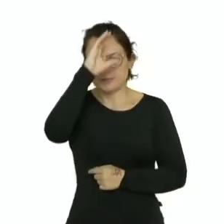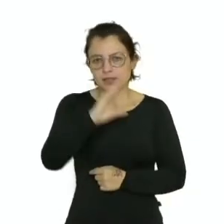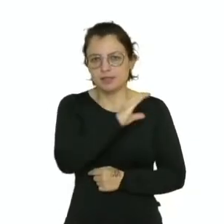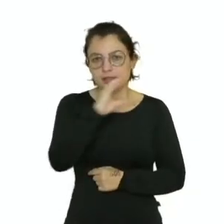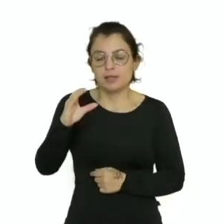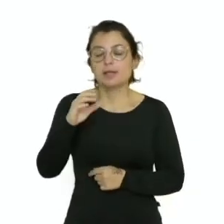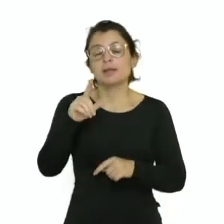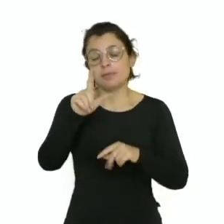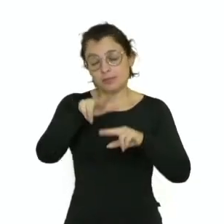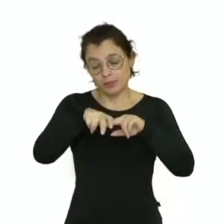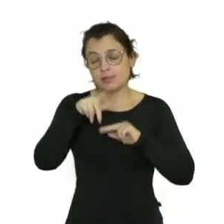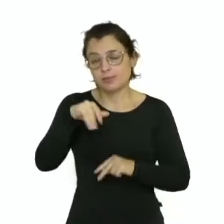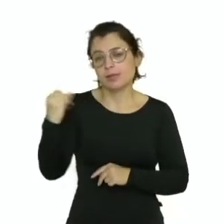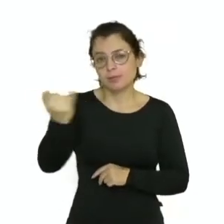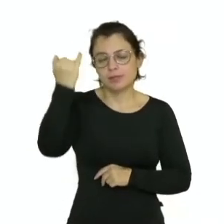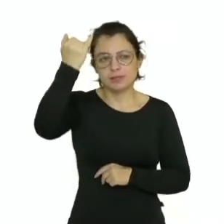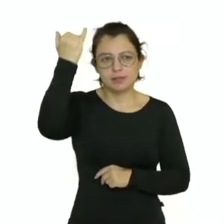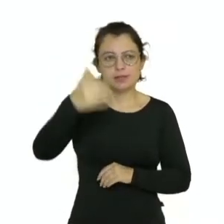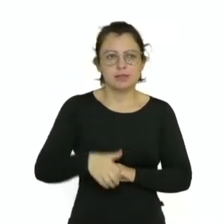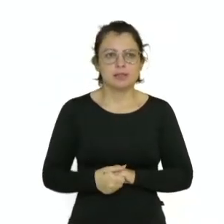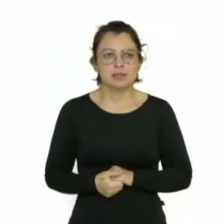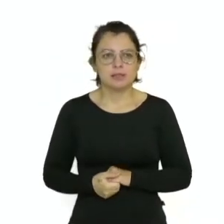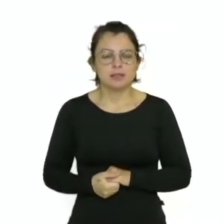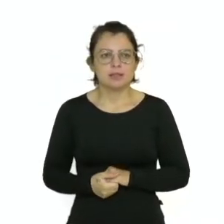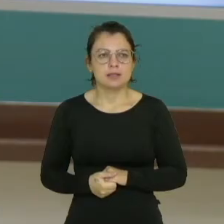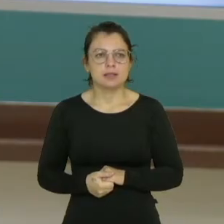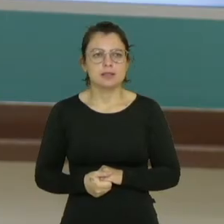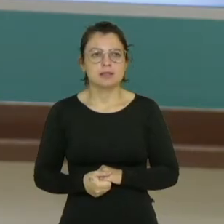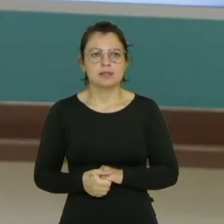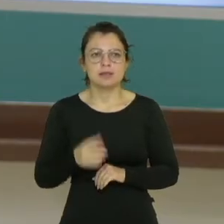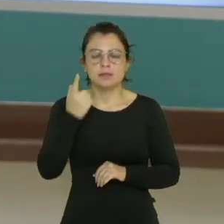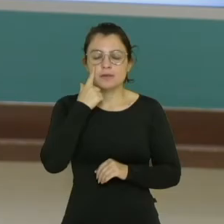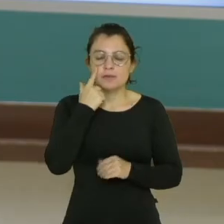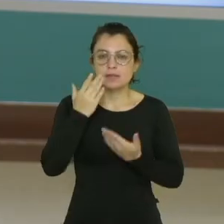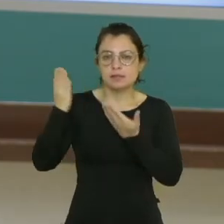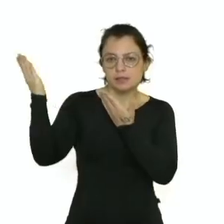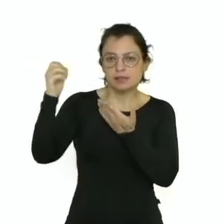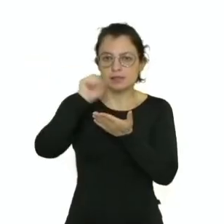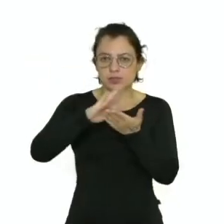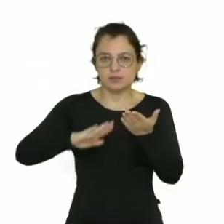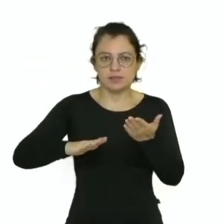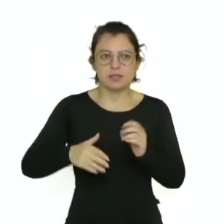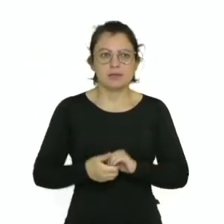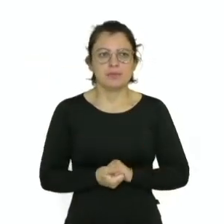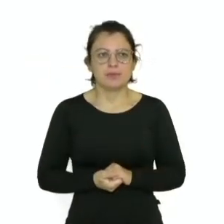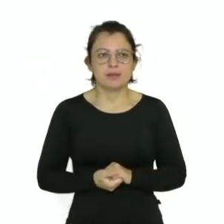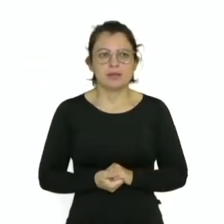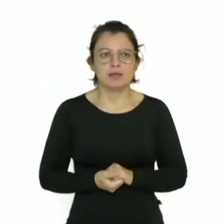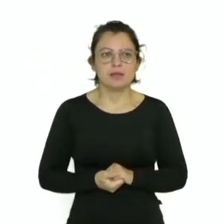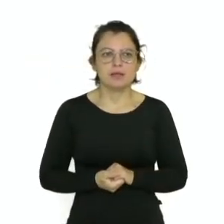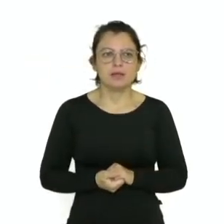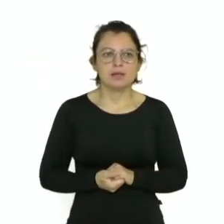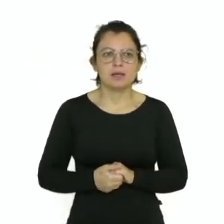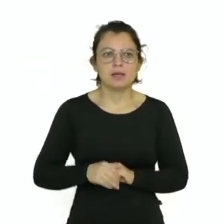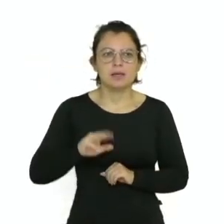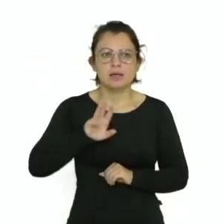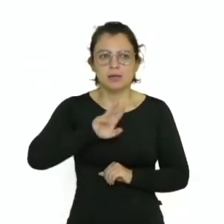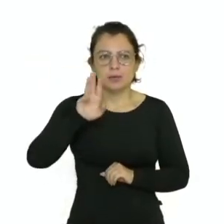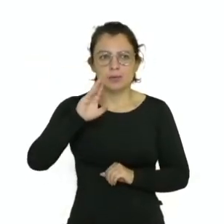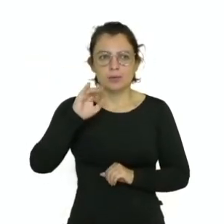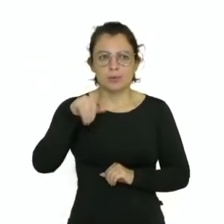tão relevante essa reforma, né? Então vamos para a próxima atividade? Influenciado por Wycliffe e Jan